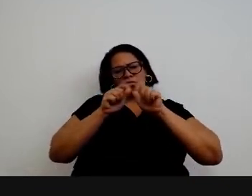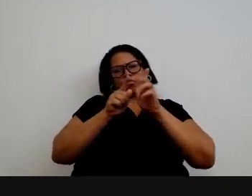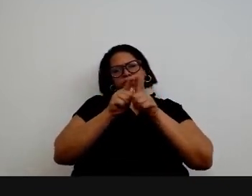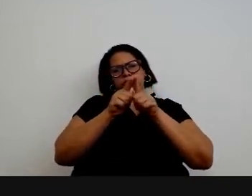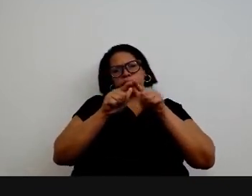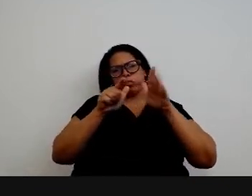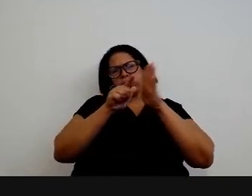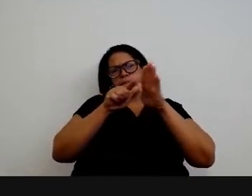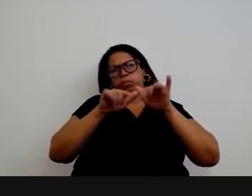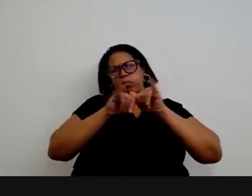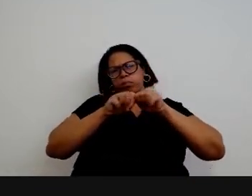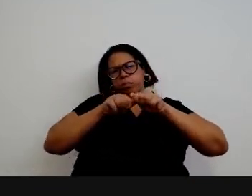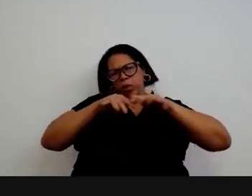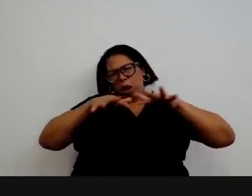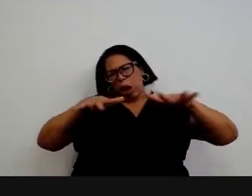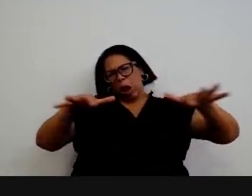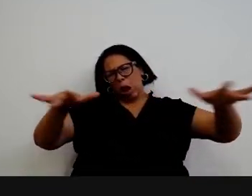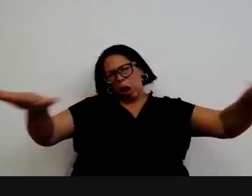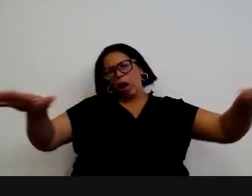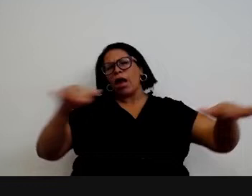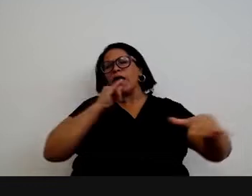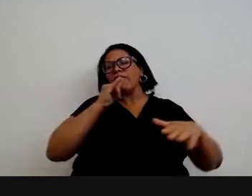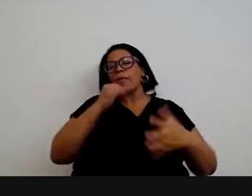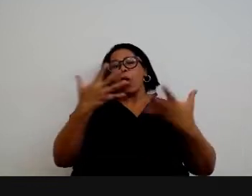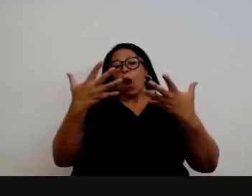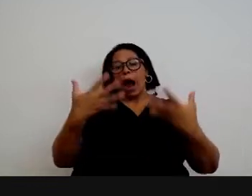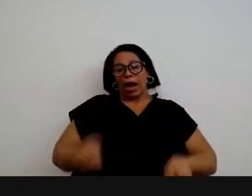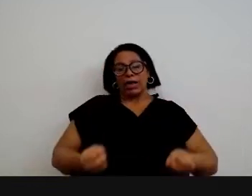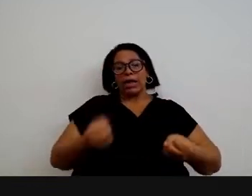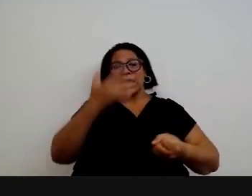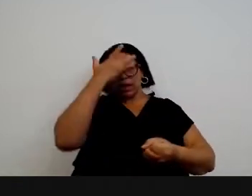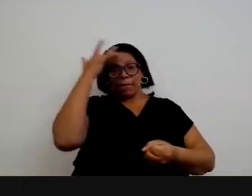diário oficial do dia seguinte, em termos de admissão?